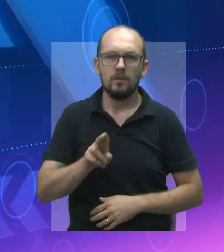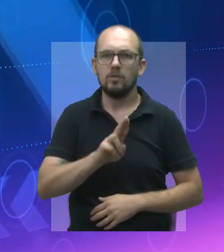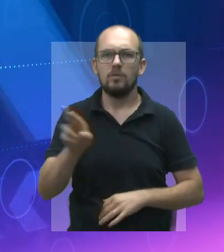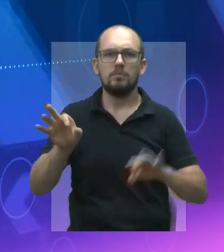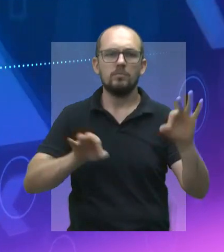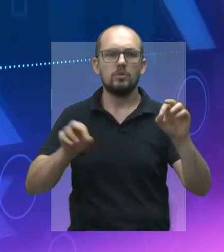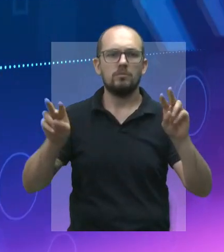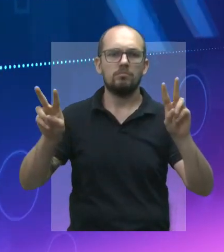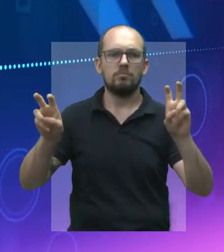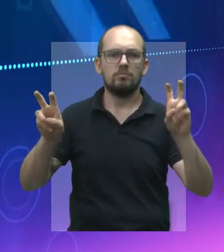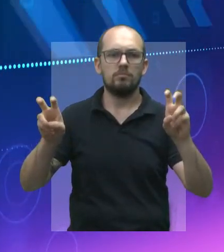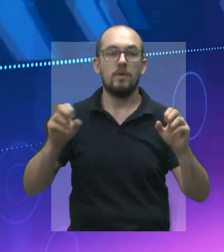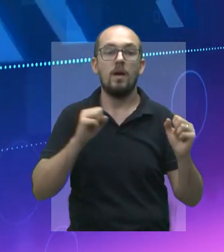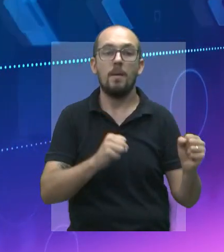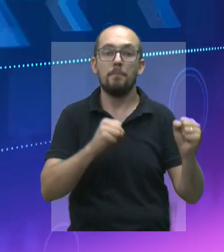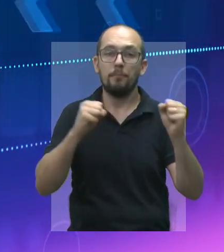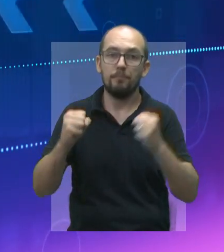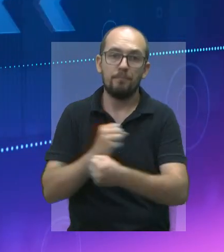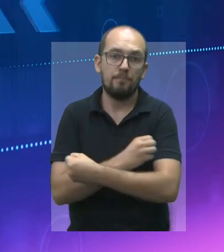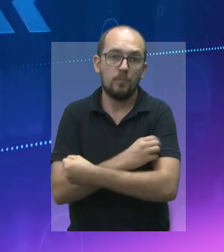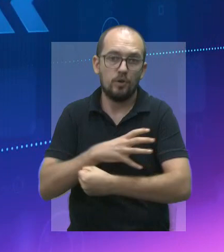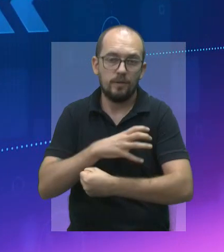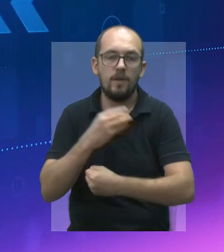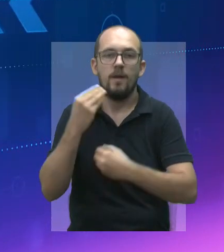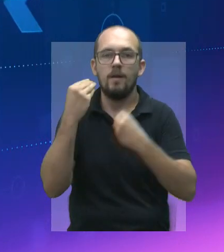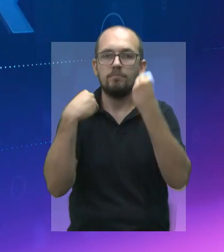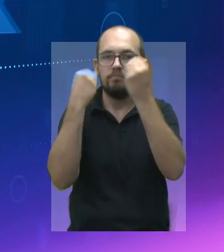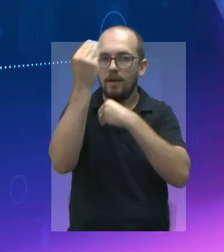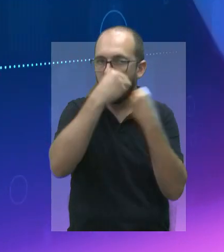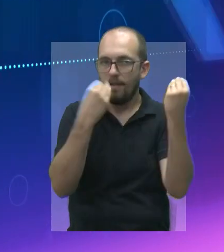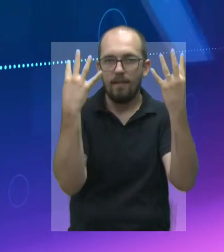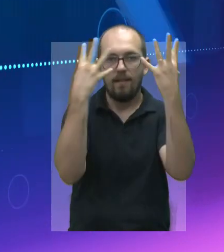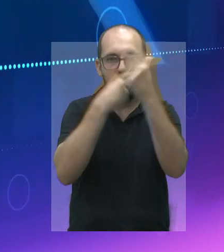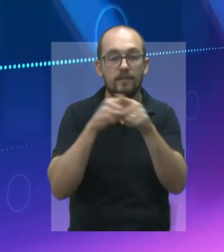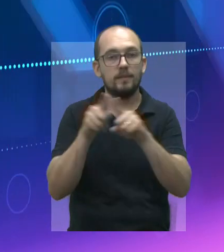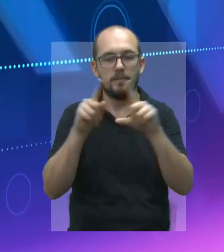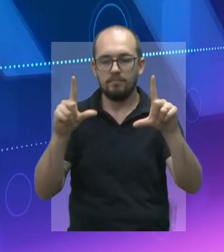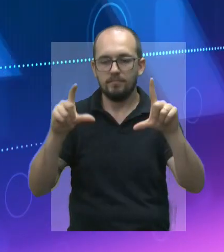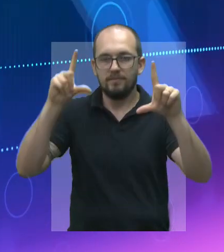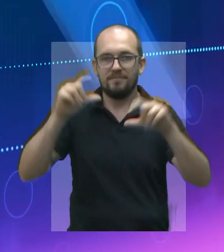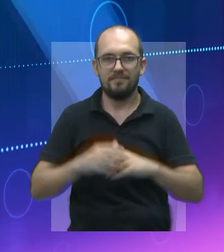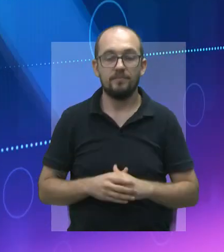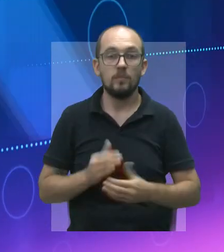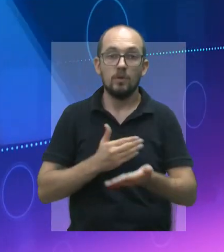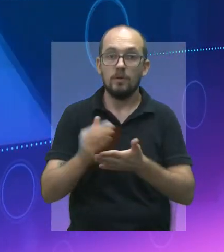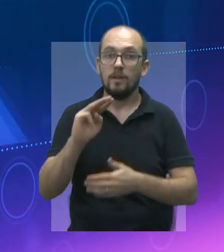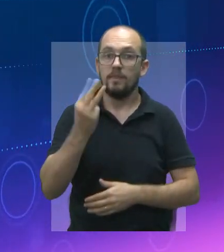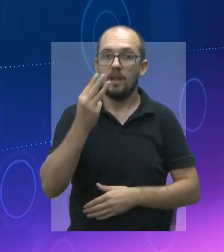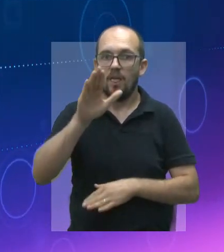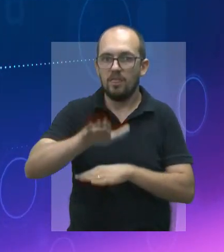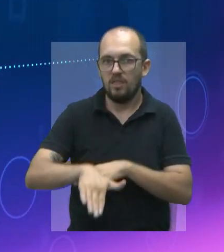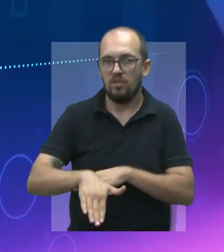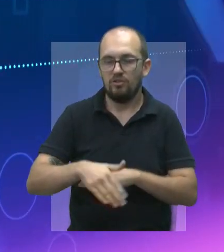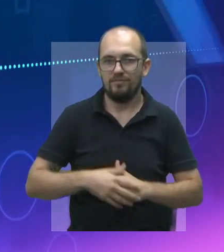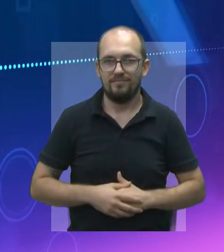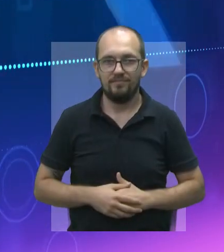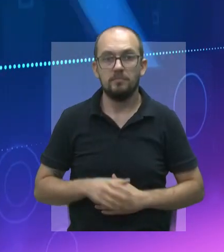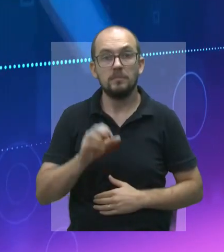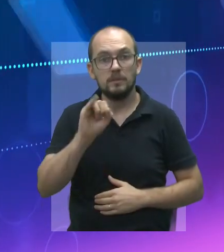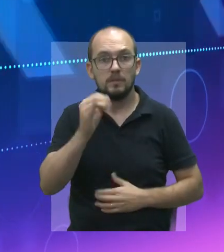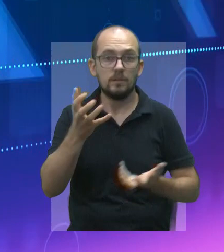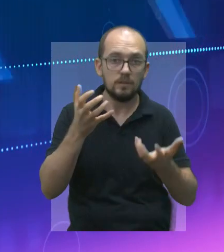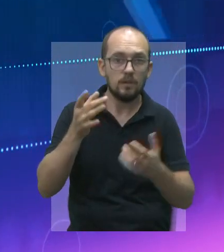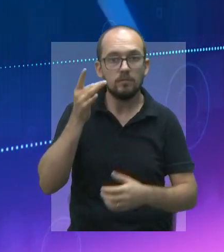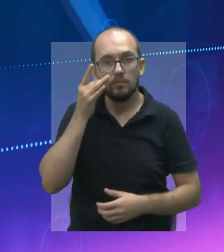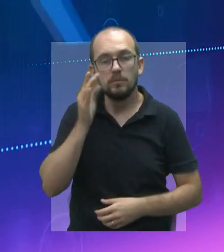é Empodere, Embeleze e Retrate. O evento começa às 3 da tarde. Basta comparecer no centro